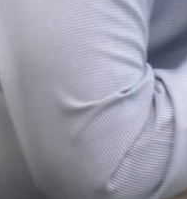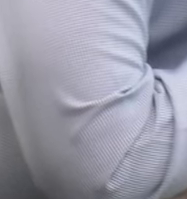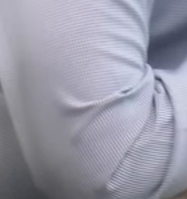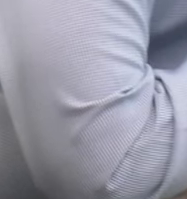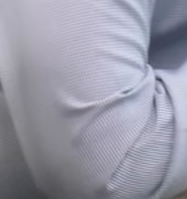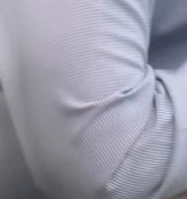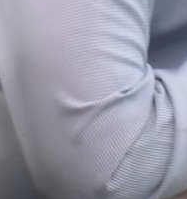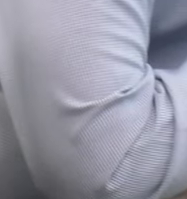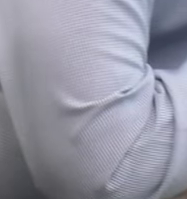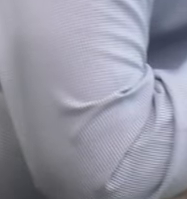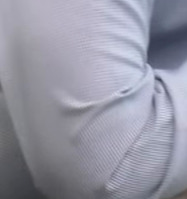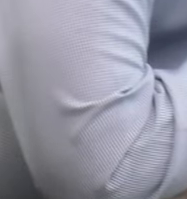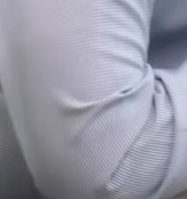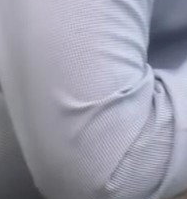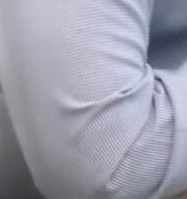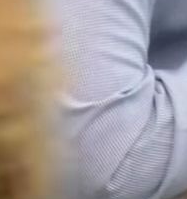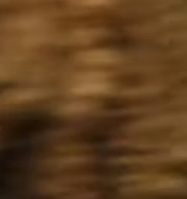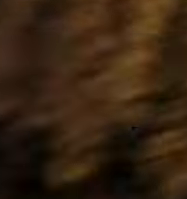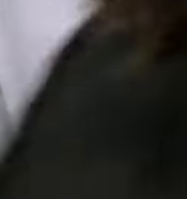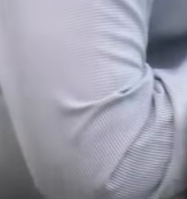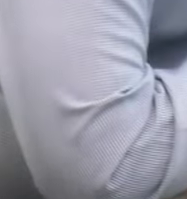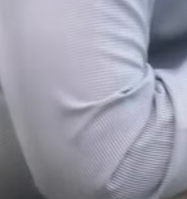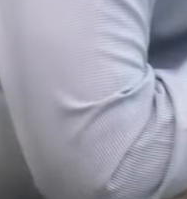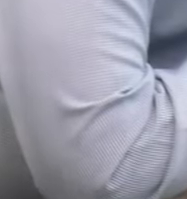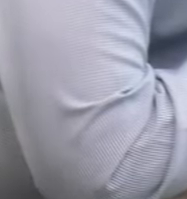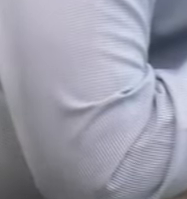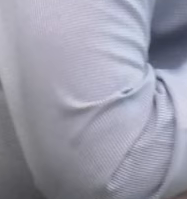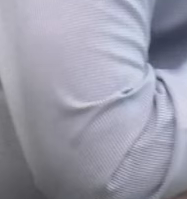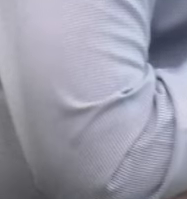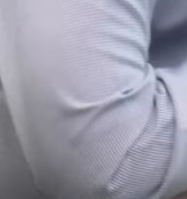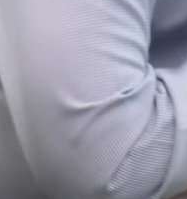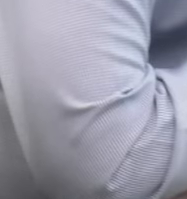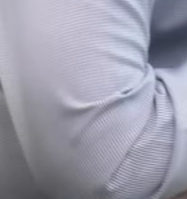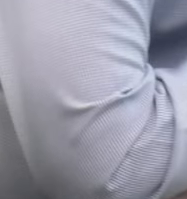e aprimorar a qualidade do nosso serviço.